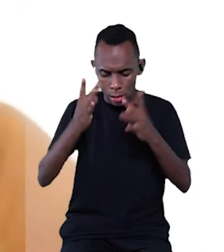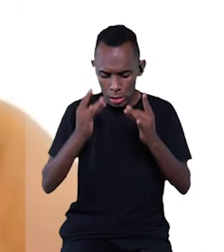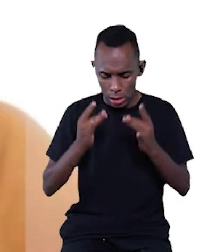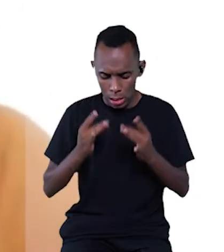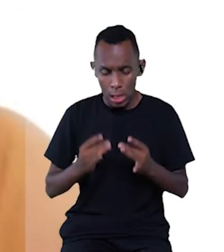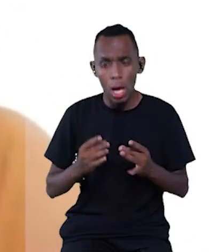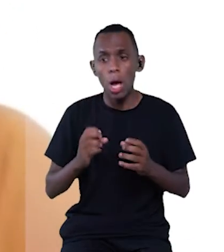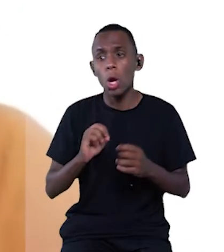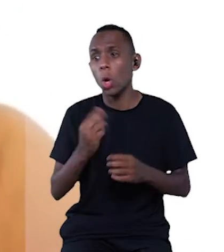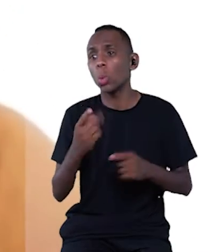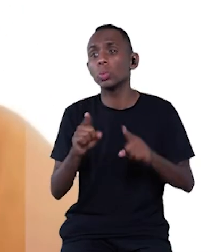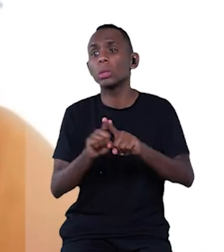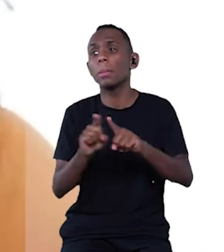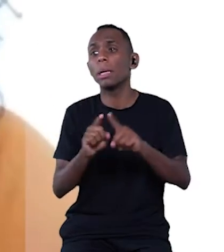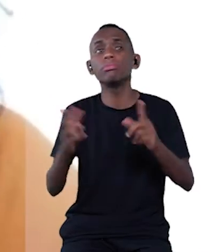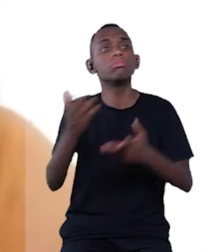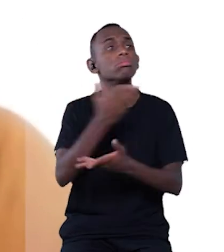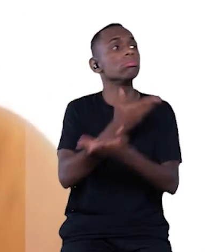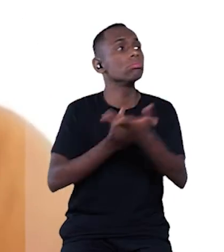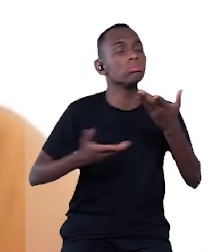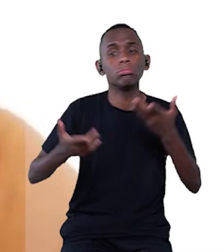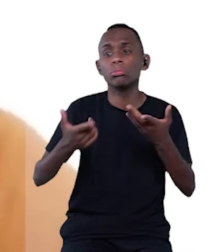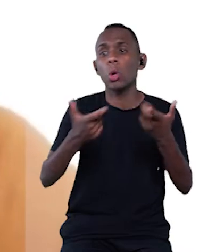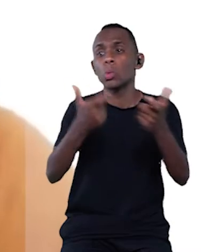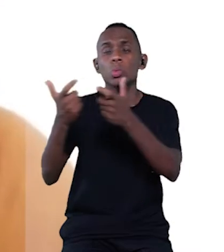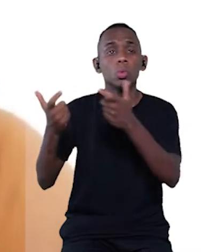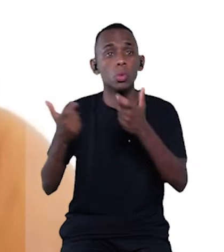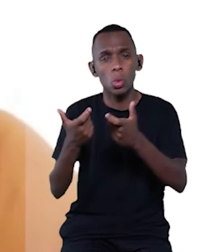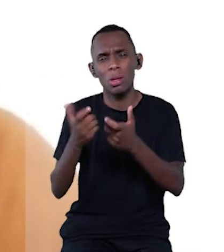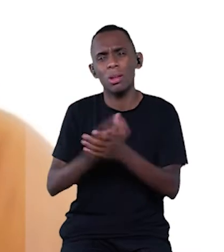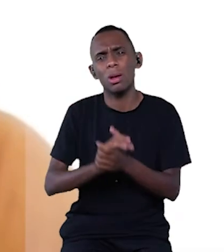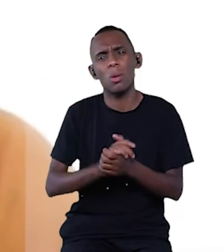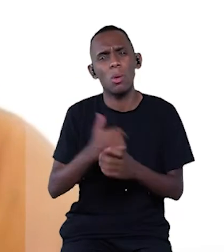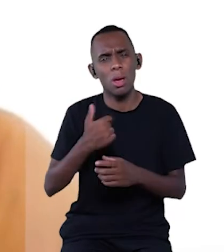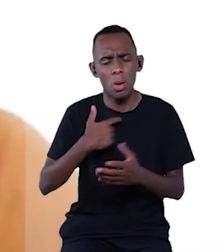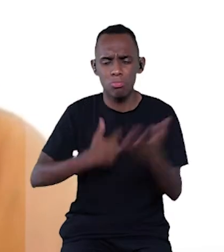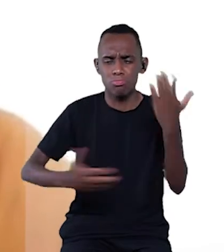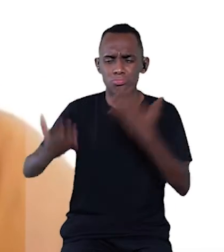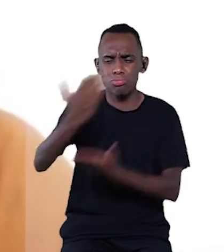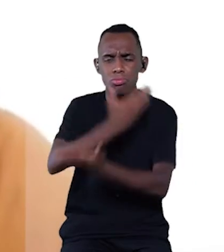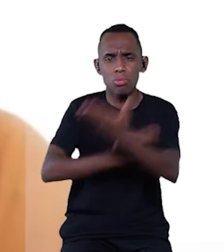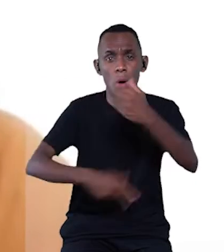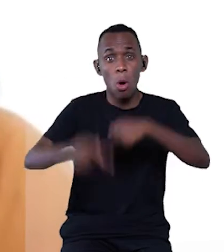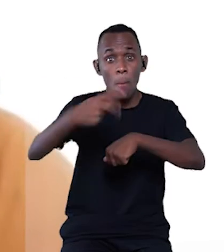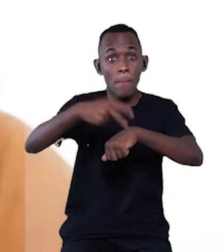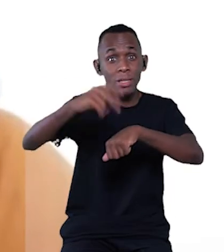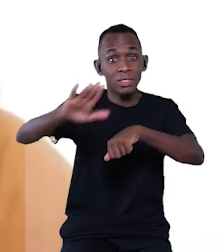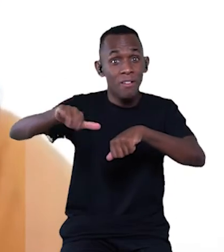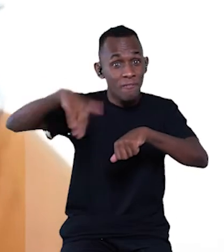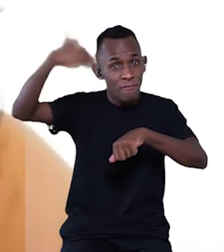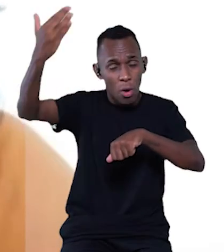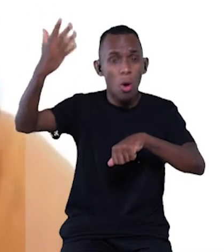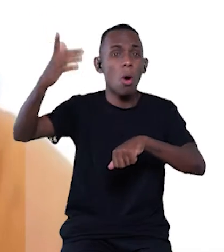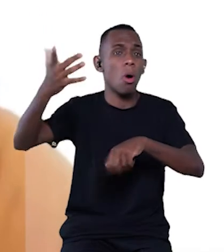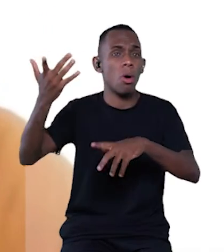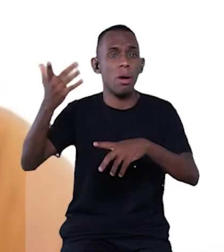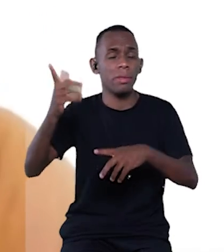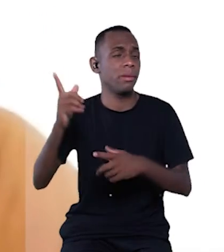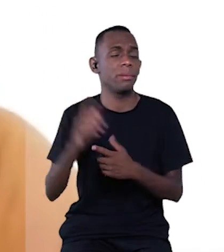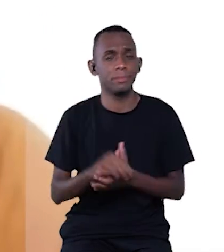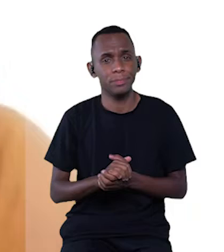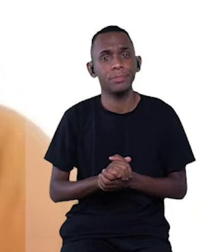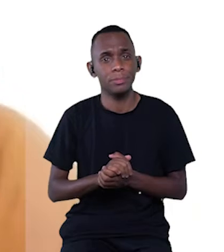do seu redor, né? Ainda mais que eu trocava carta com pessoas da Indonésia, dos Estados Unidos,